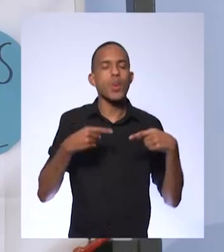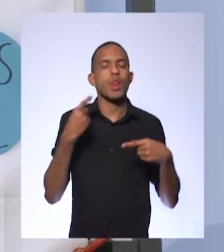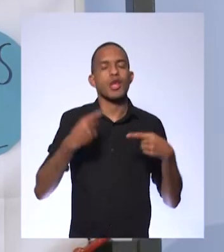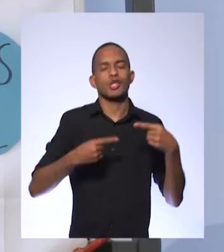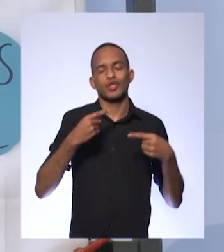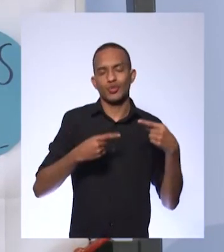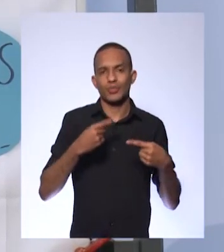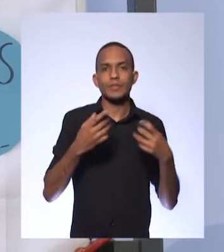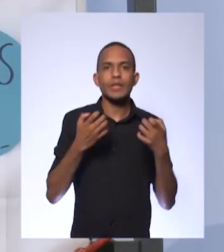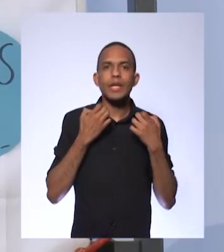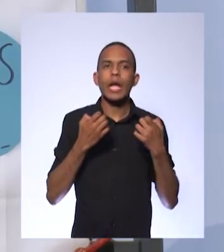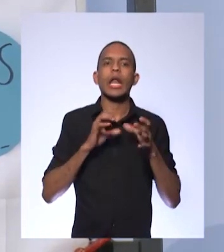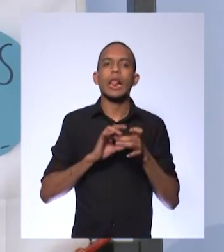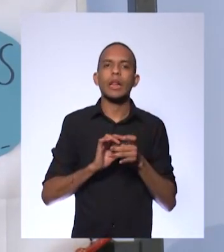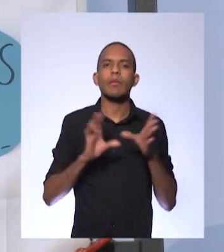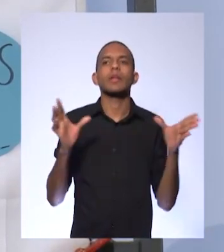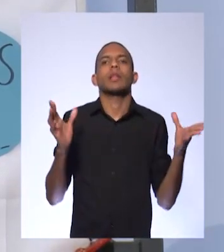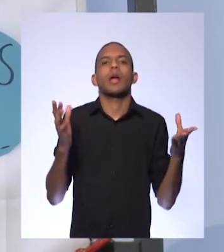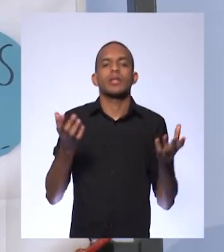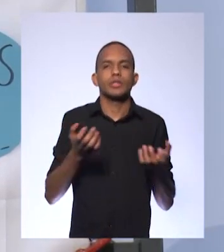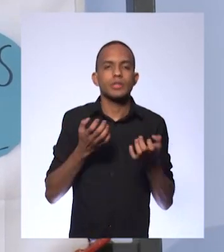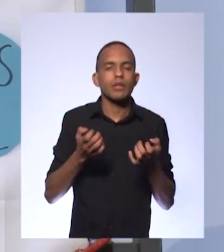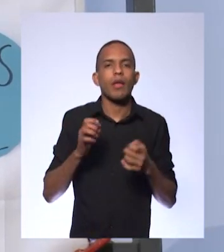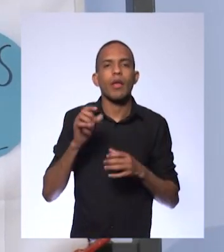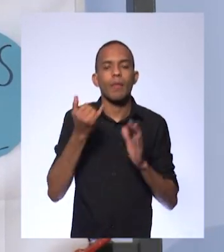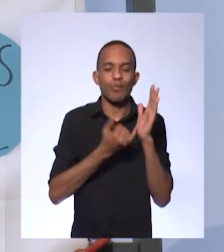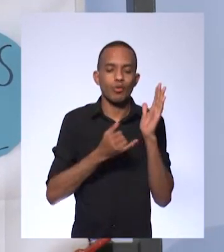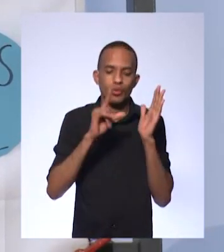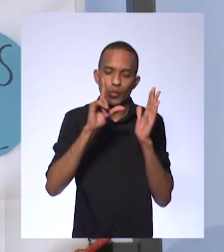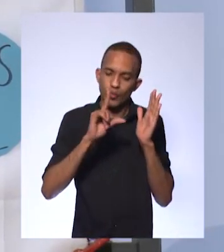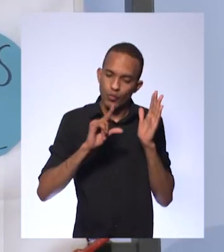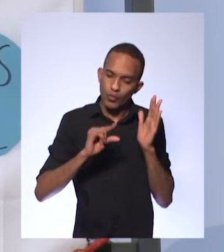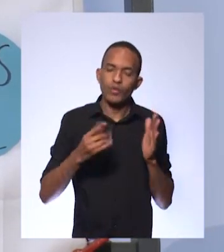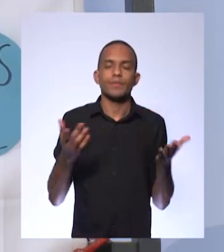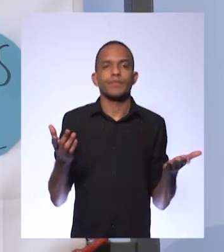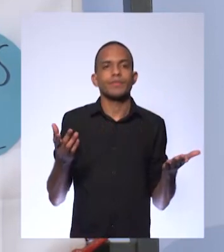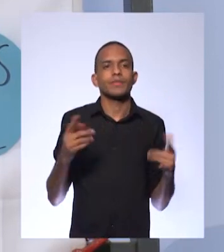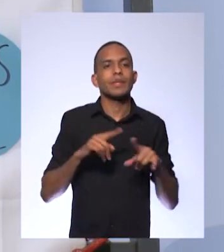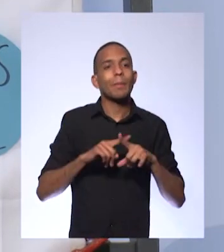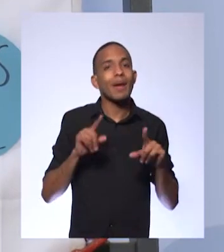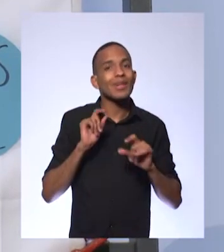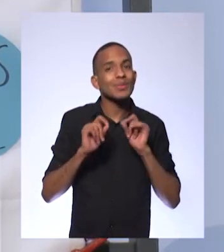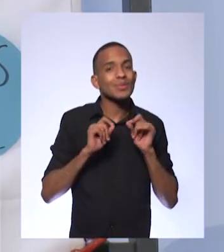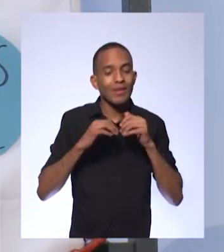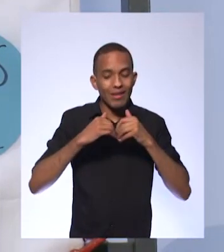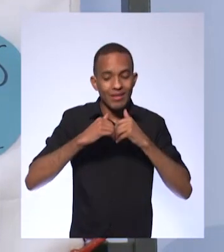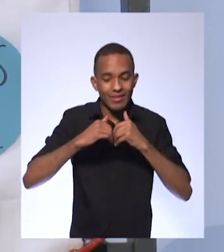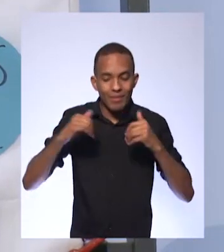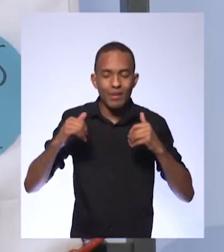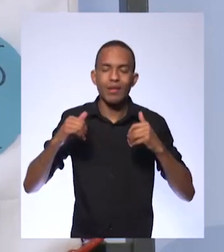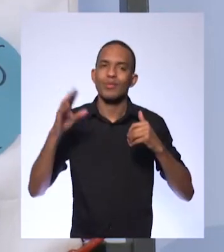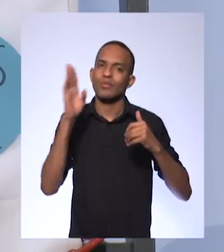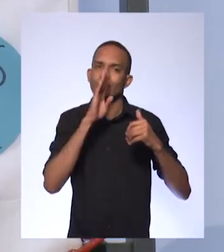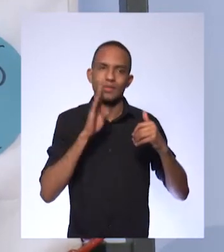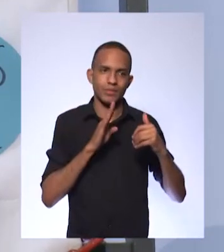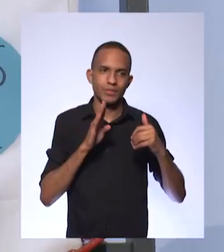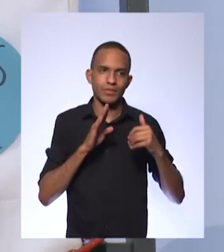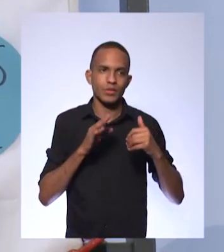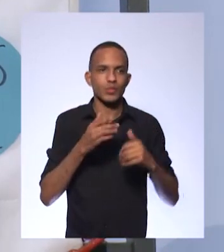Eles querem autonomia, eles querem diminuição dos impostos, só que eles acabam se separando do Brasil.